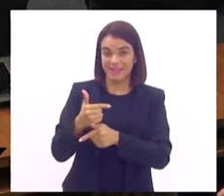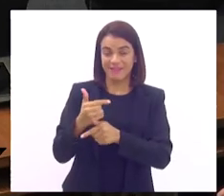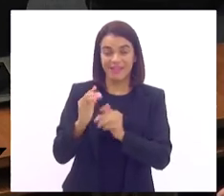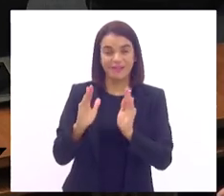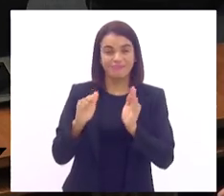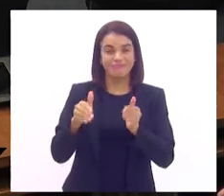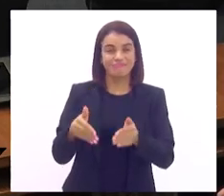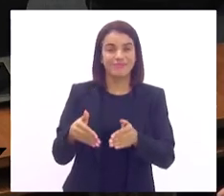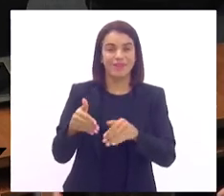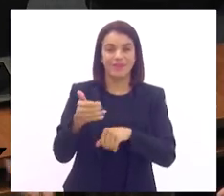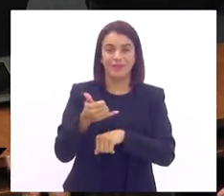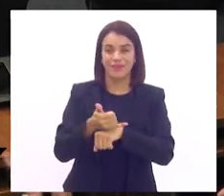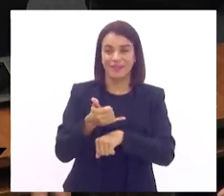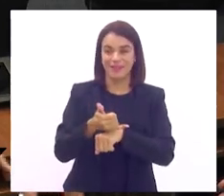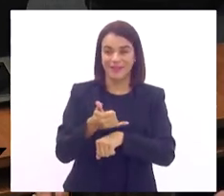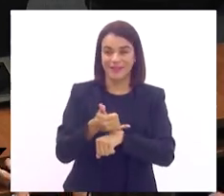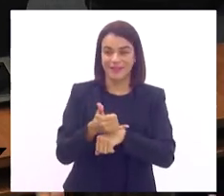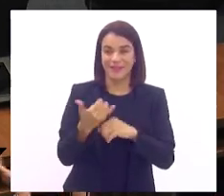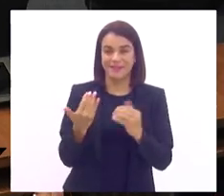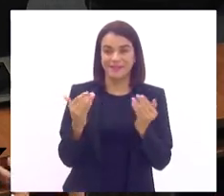Redonda.